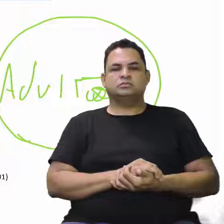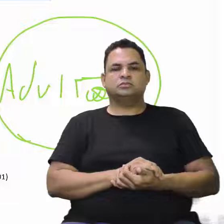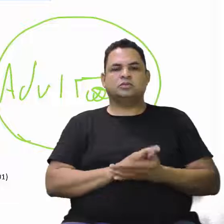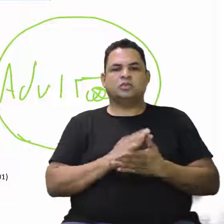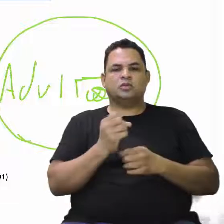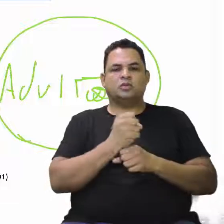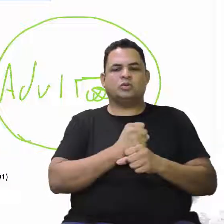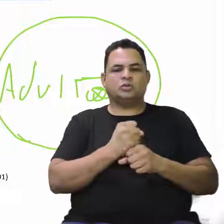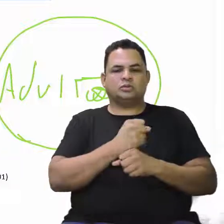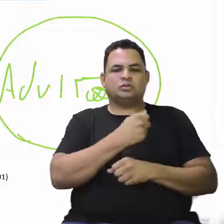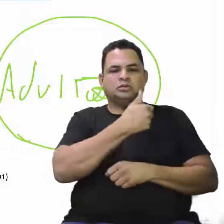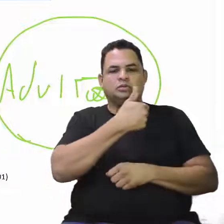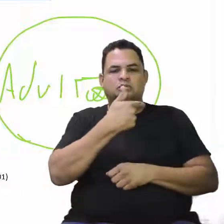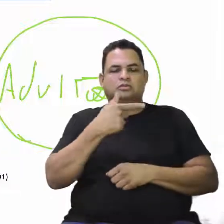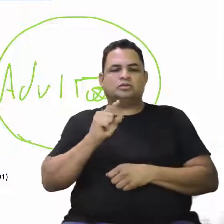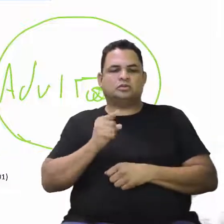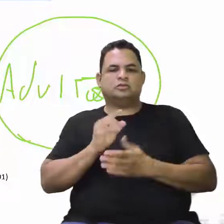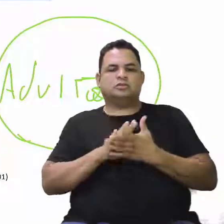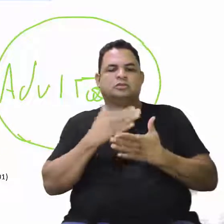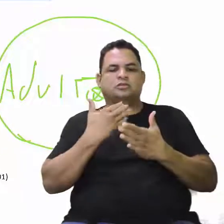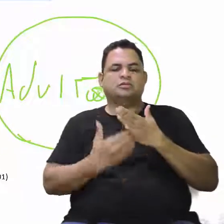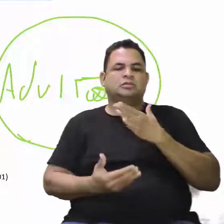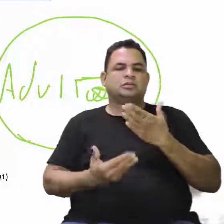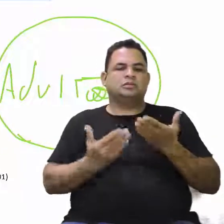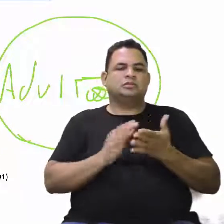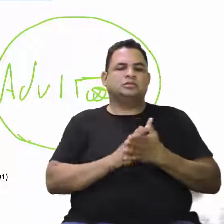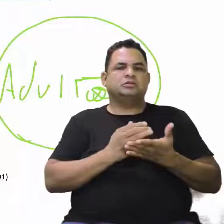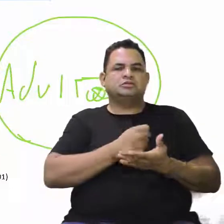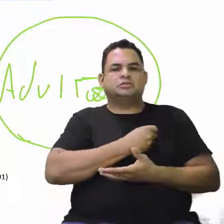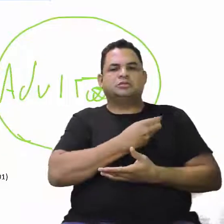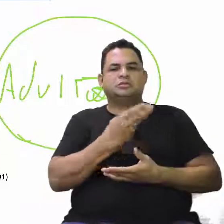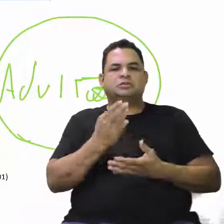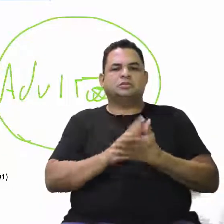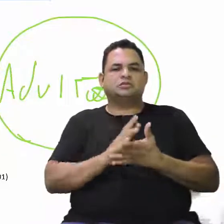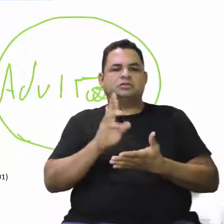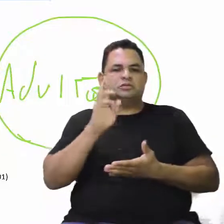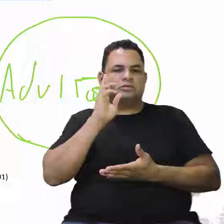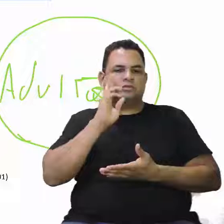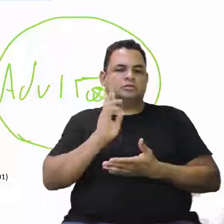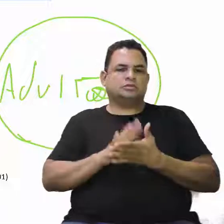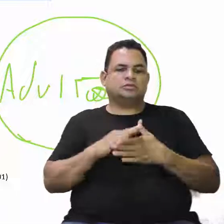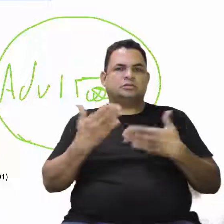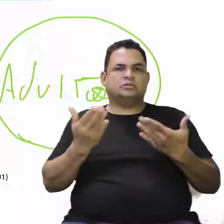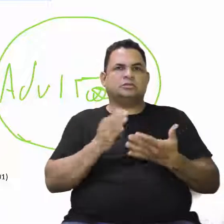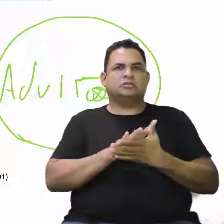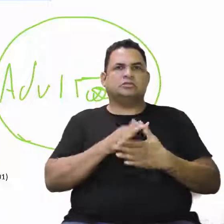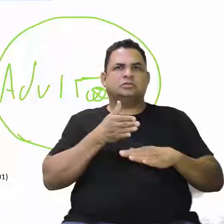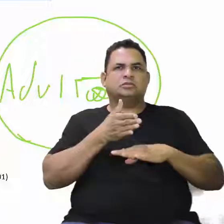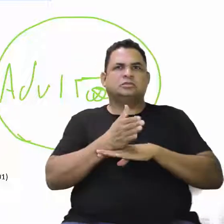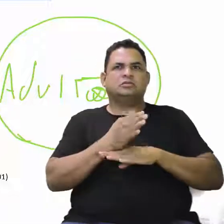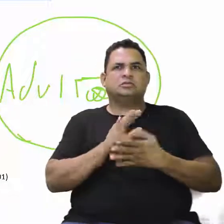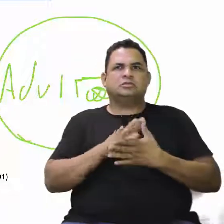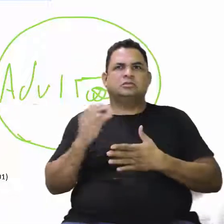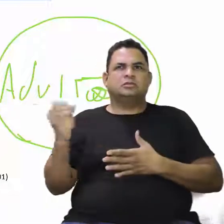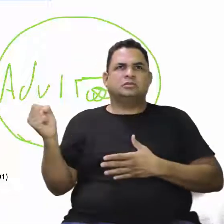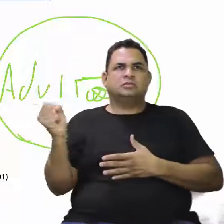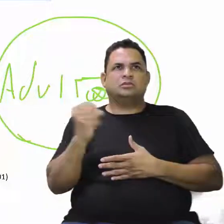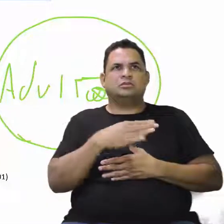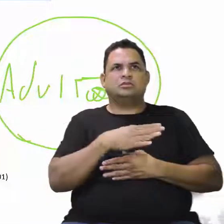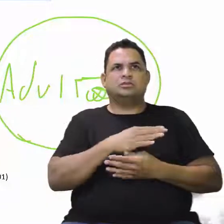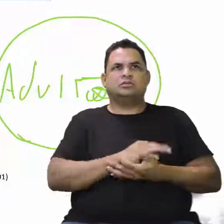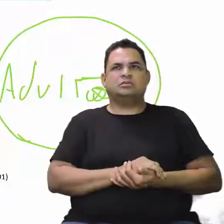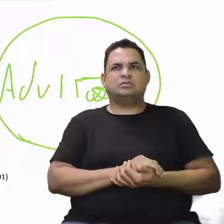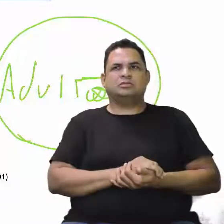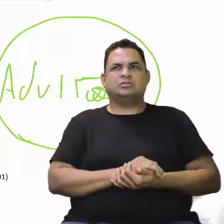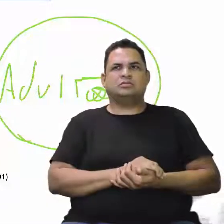Rondônia já vinha perdendo aí, ó, esse número de jovens, que era bem expressivo no estado, para entrar para uma nova fase, uma nova